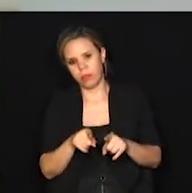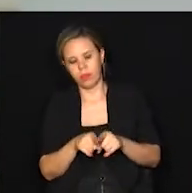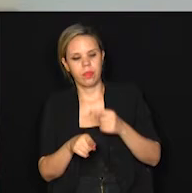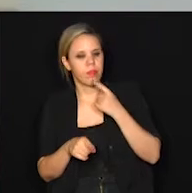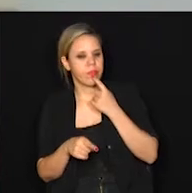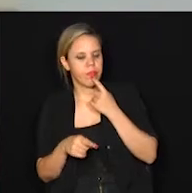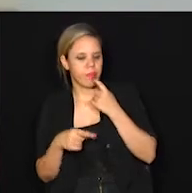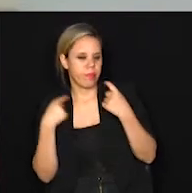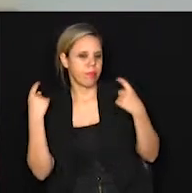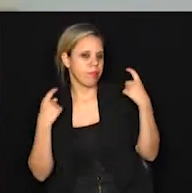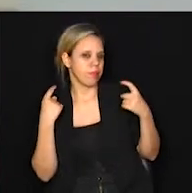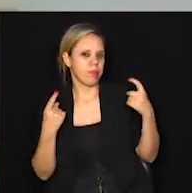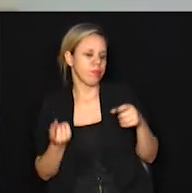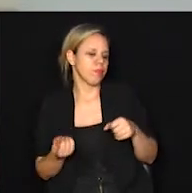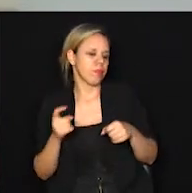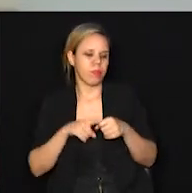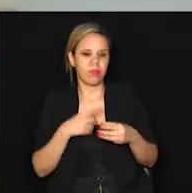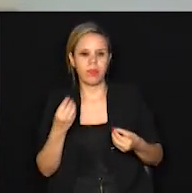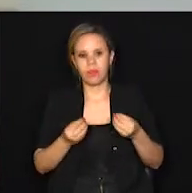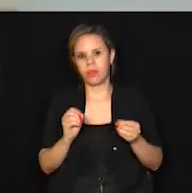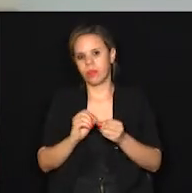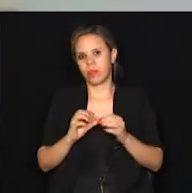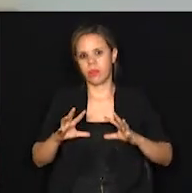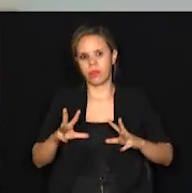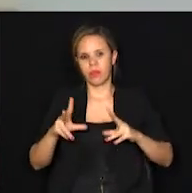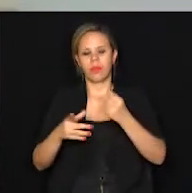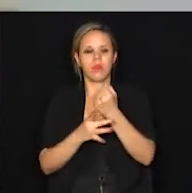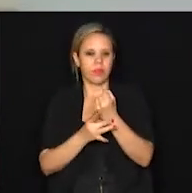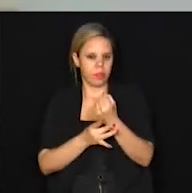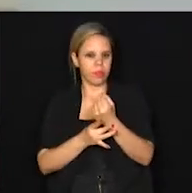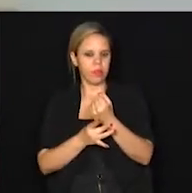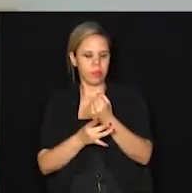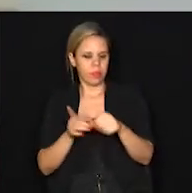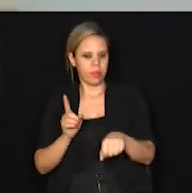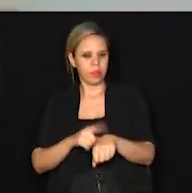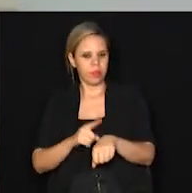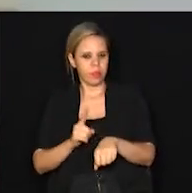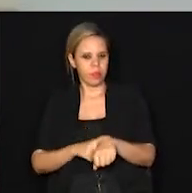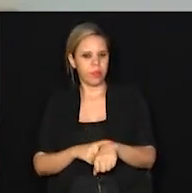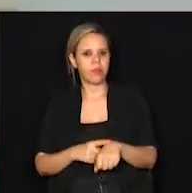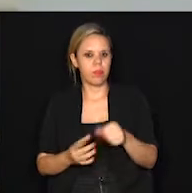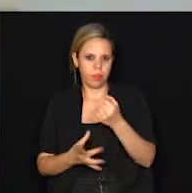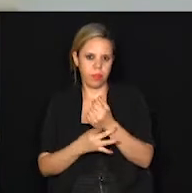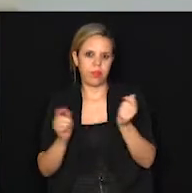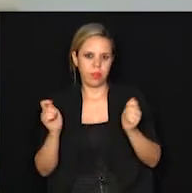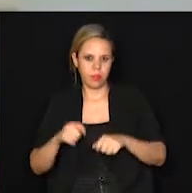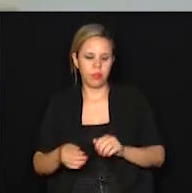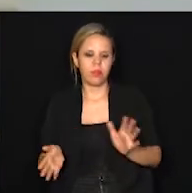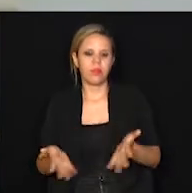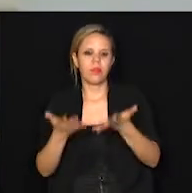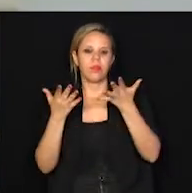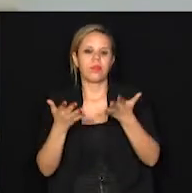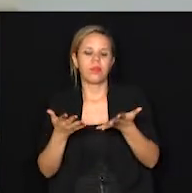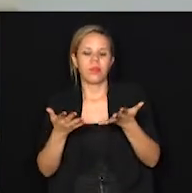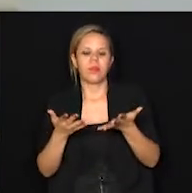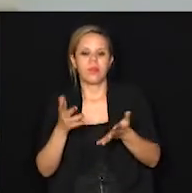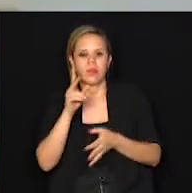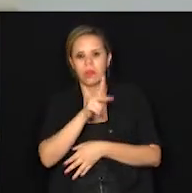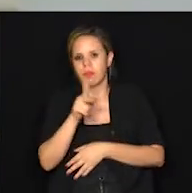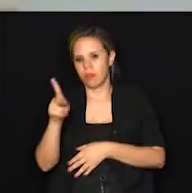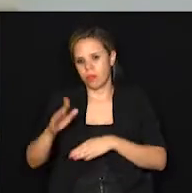a nossa preocupação é que esse retorno seja feito com toda a segurança, né? E no momento em que essa segurança possa ser proporcionada para os